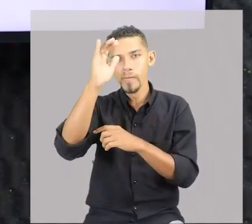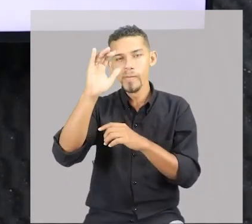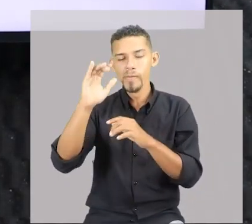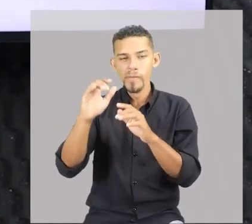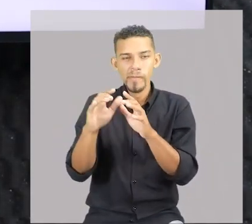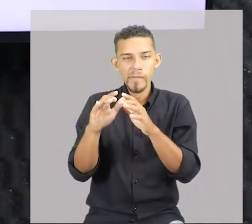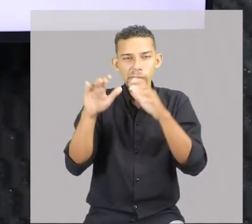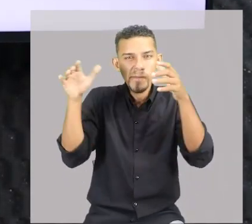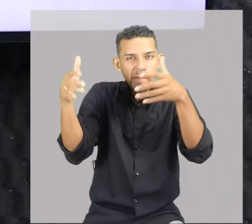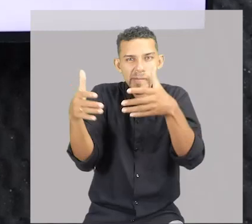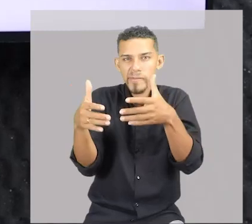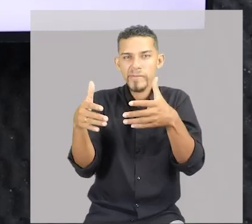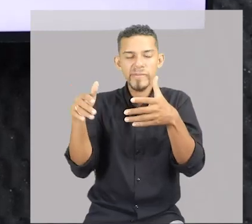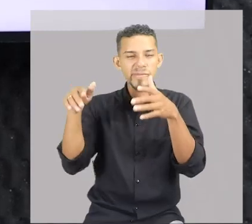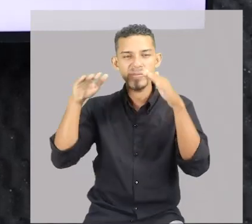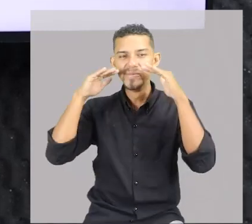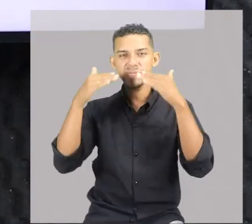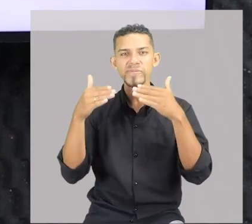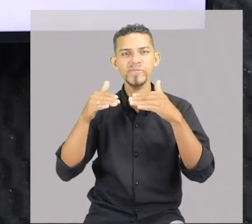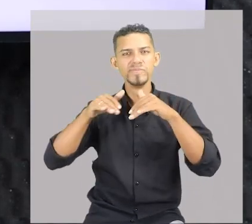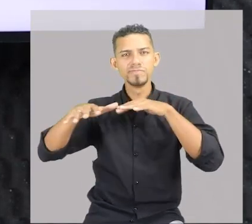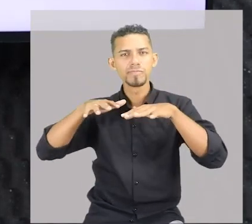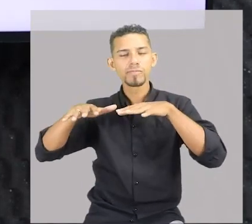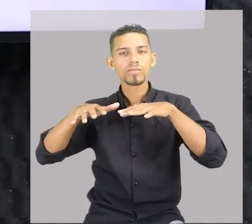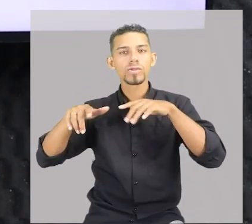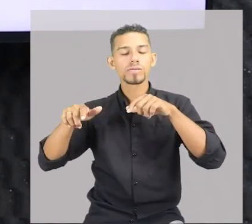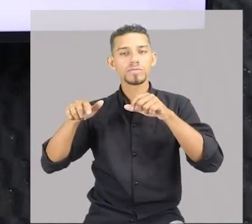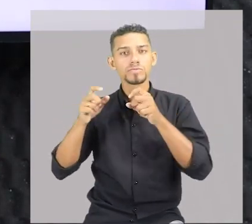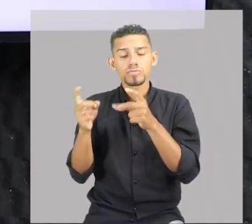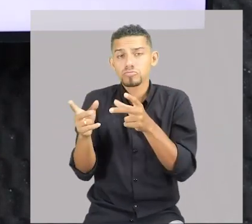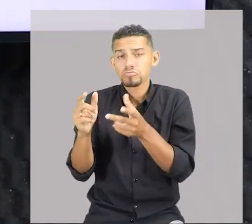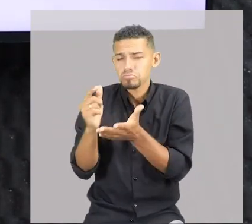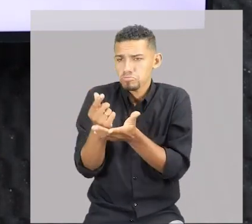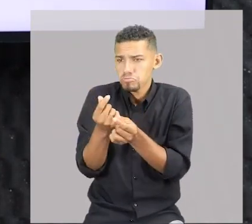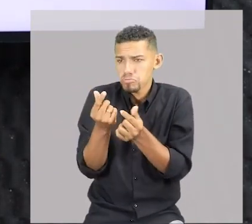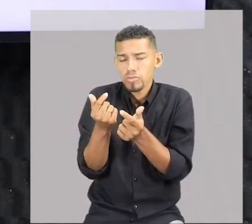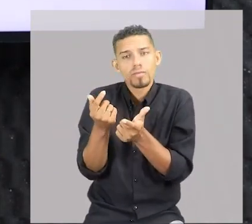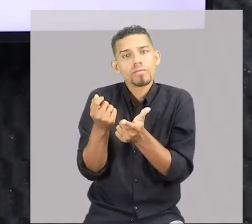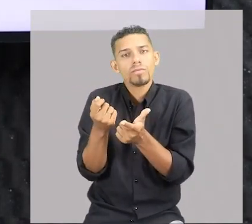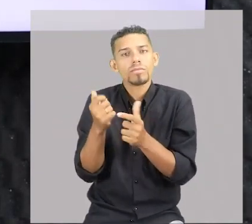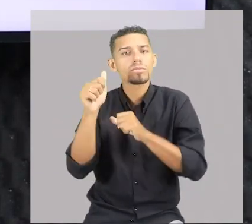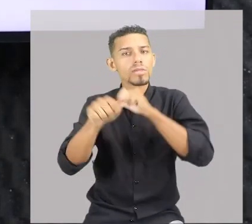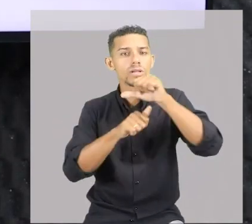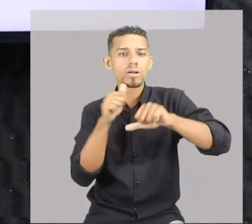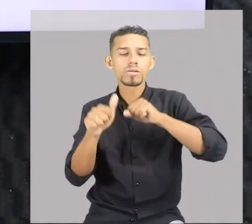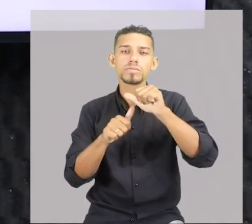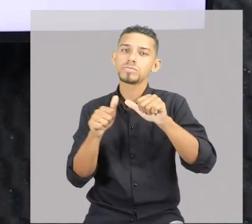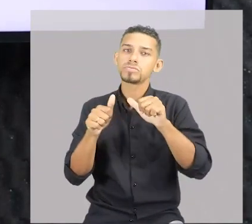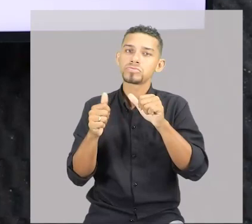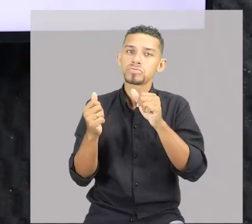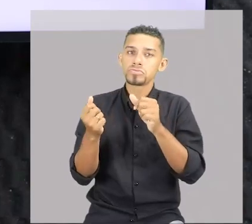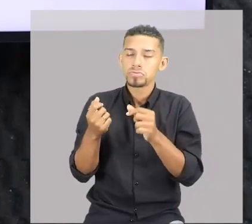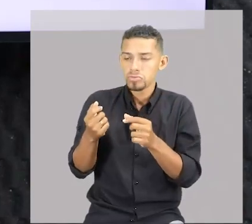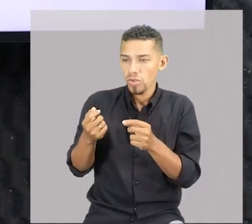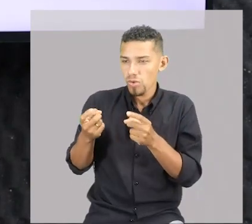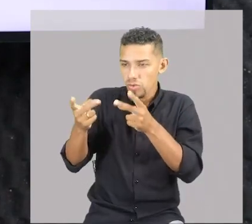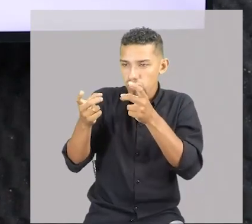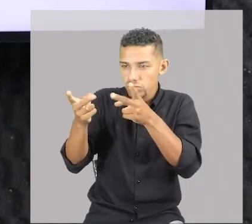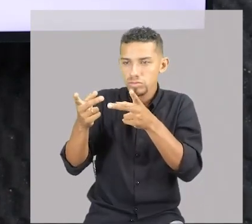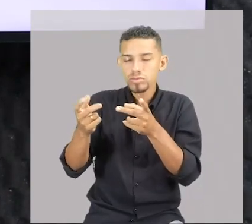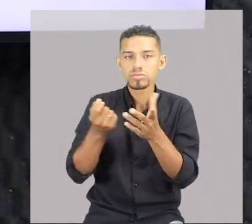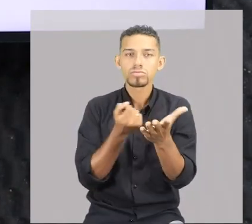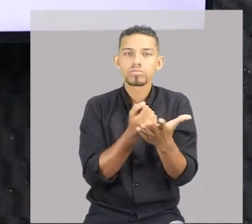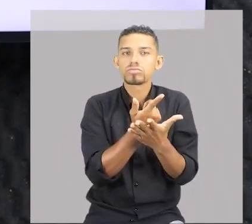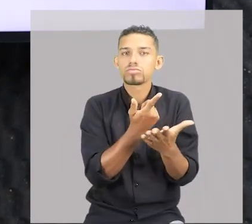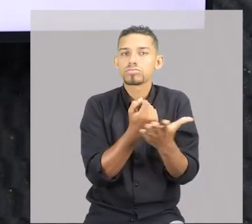voltada ao mercado, cujo principal objetivo é o lucro, é transformar aquilo num produto rentável que